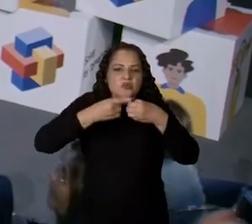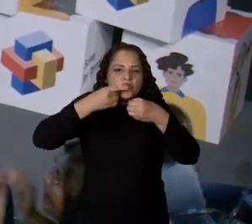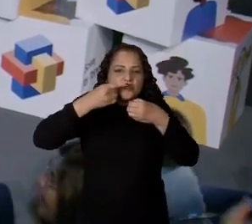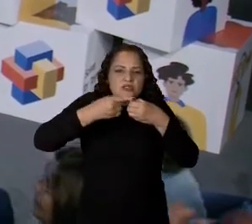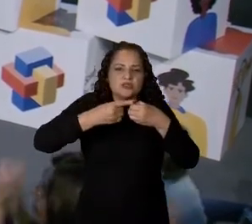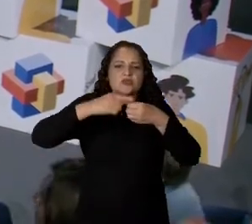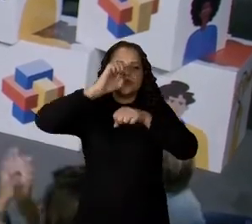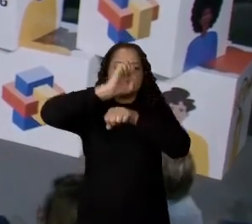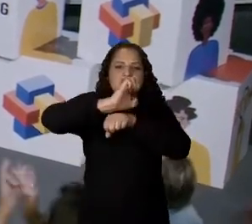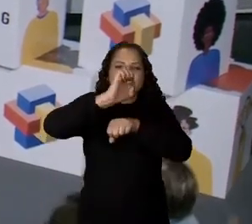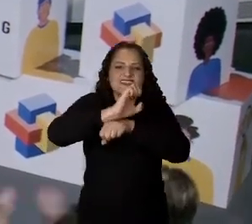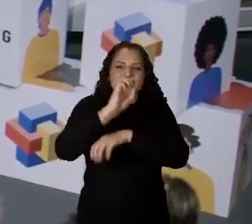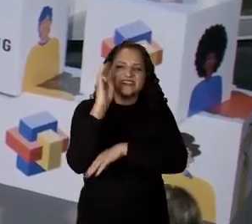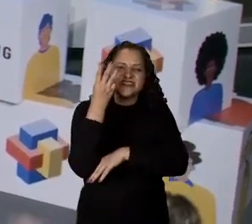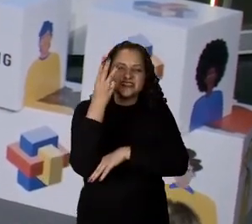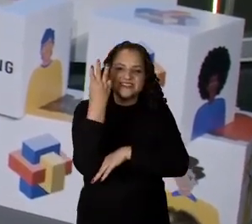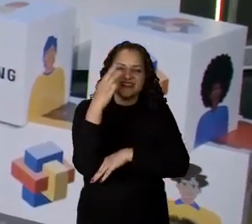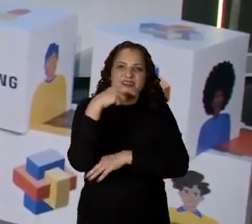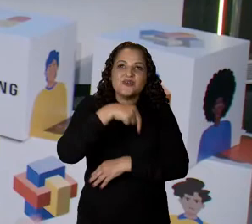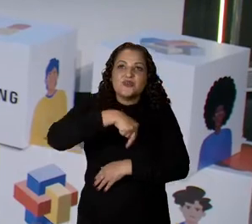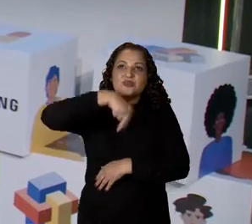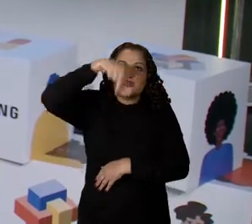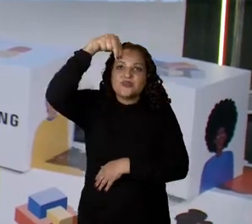região norte do país. Que orgulho!